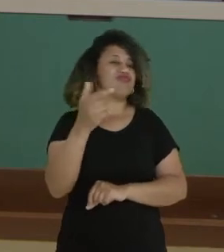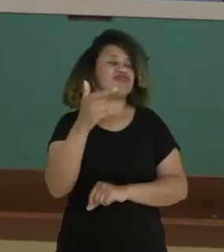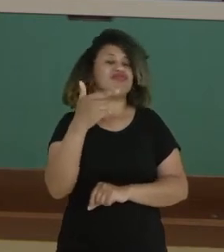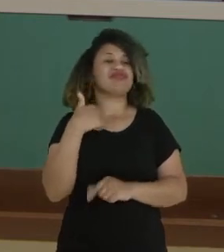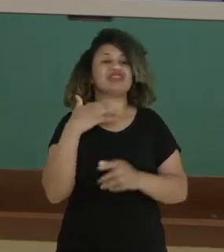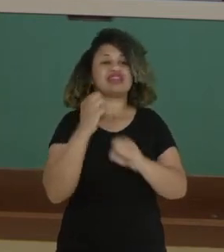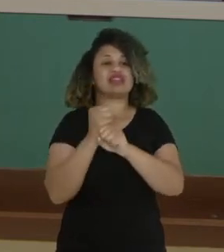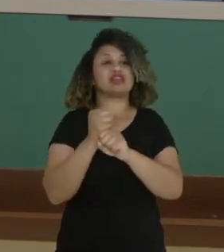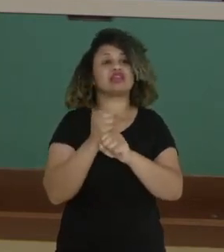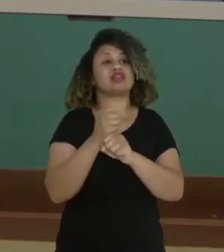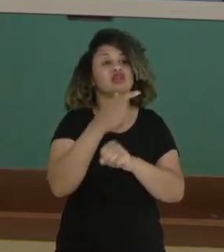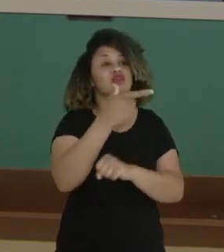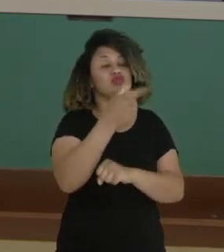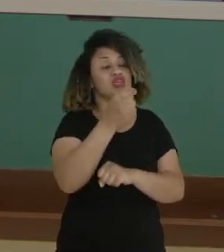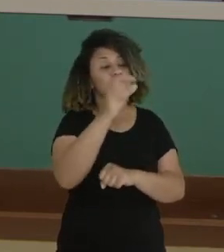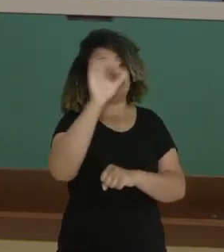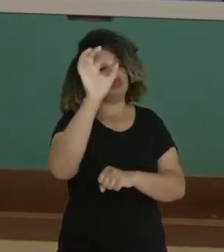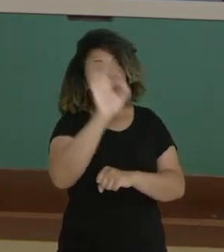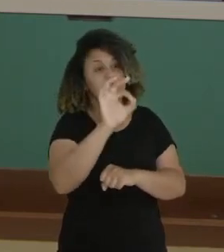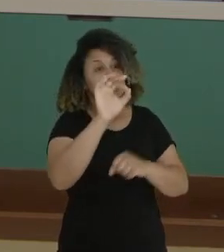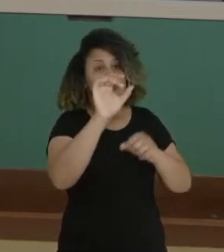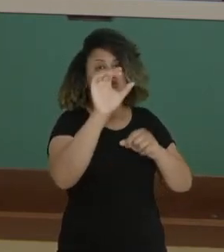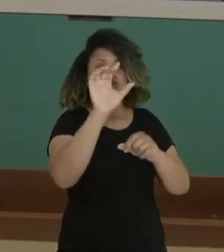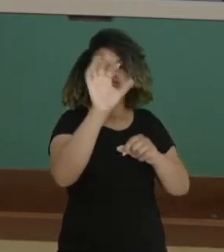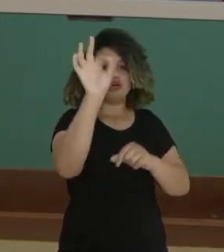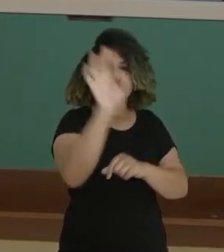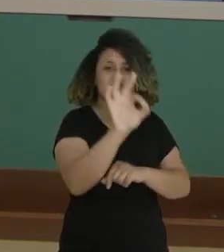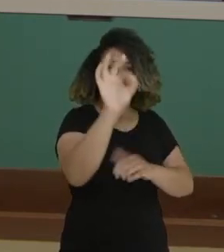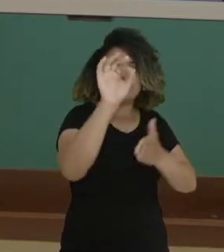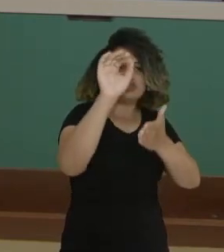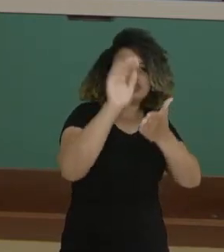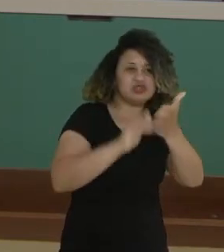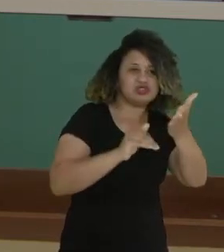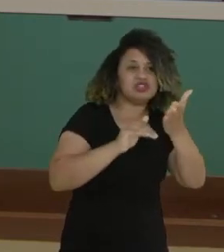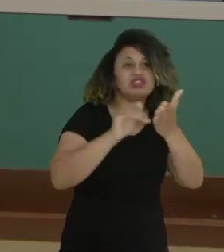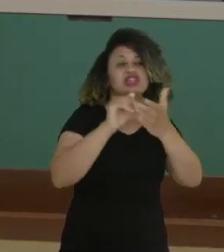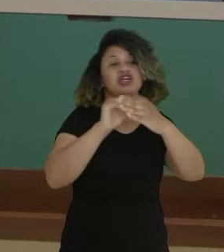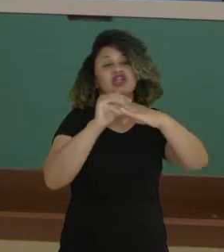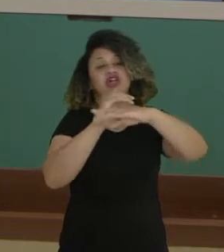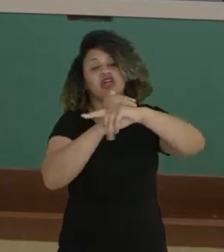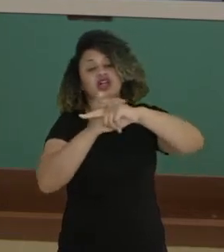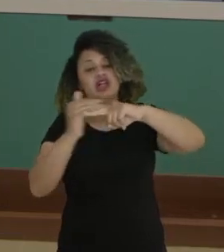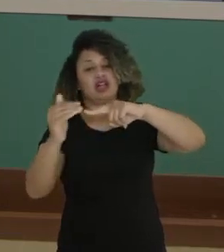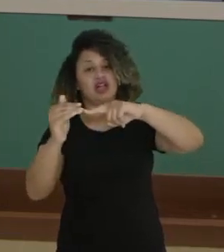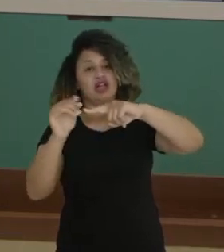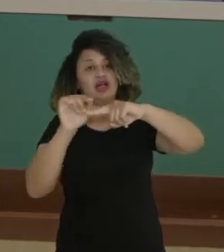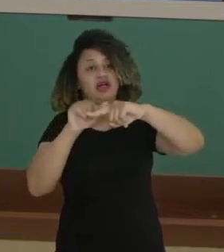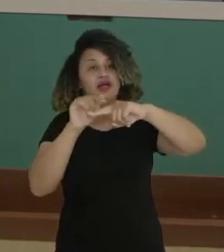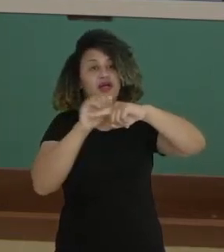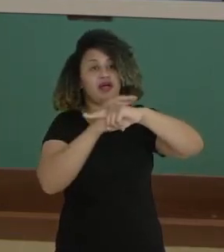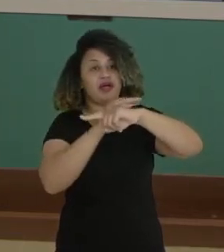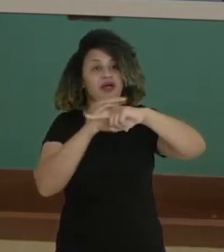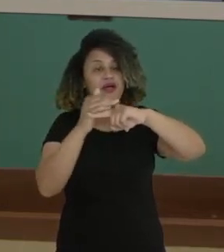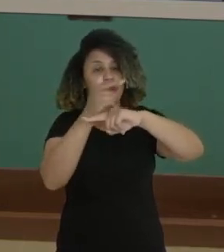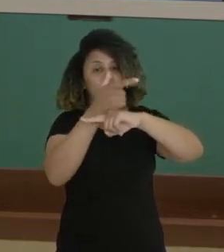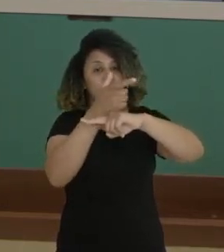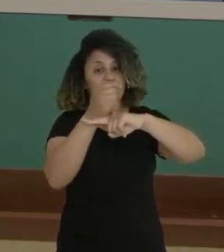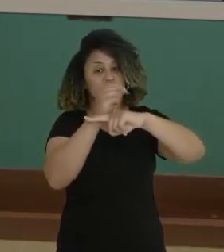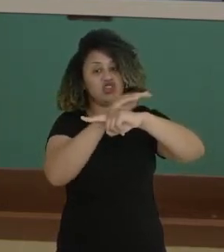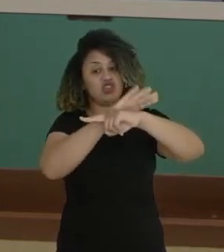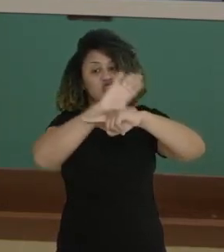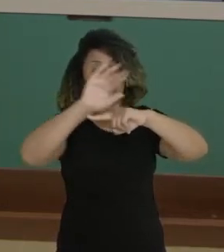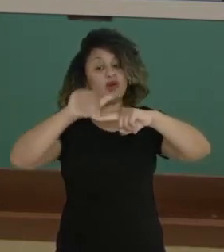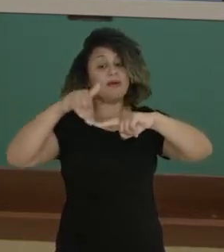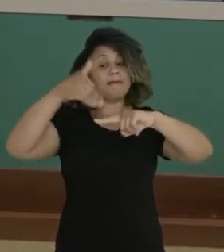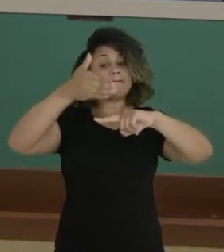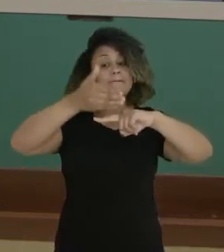O 20% eu tiro aquele símbolo e coloco por... Bem paranaense, por